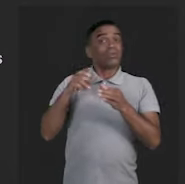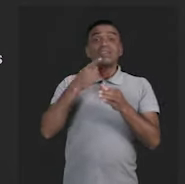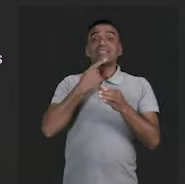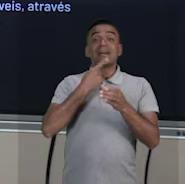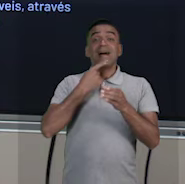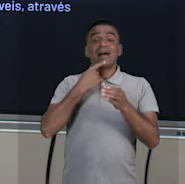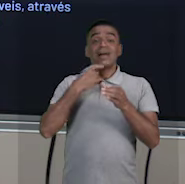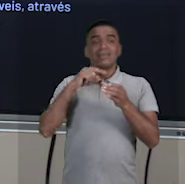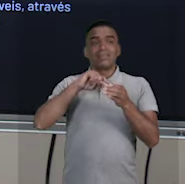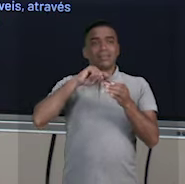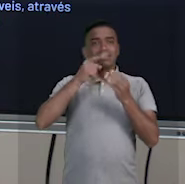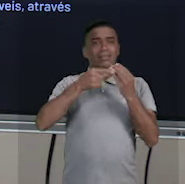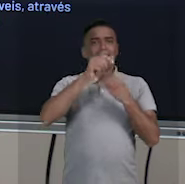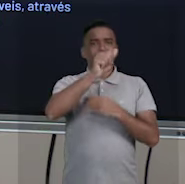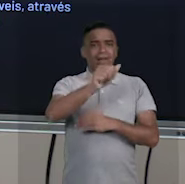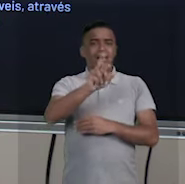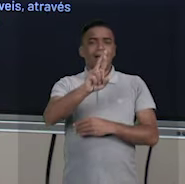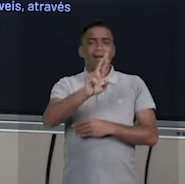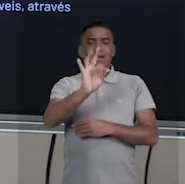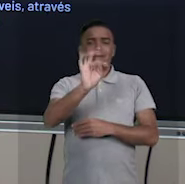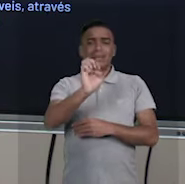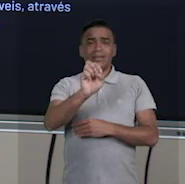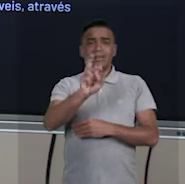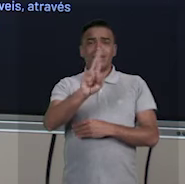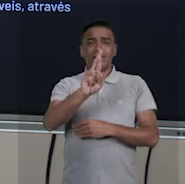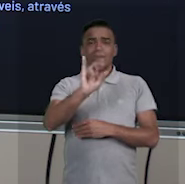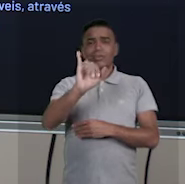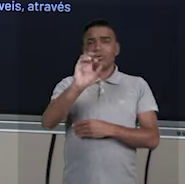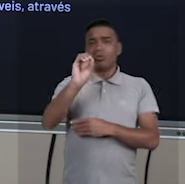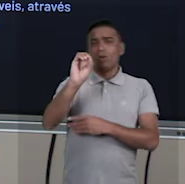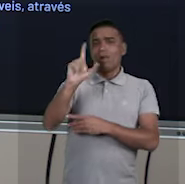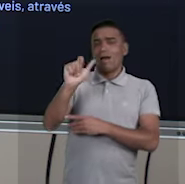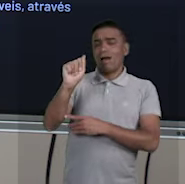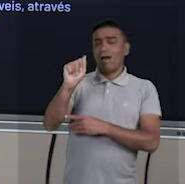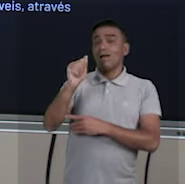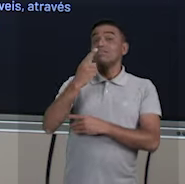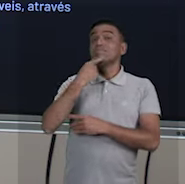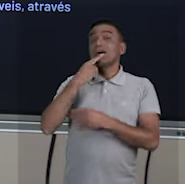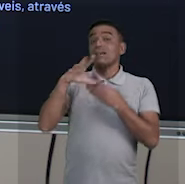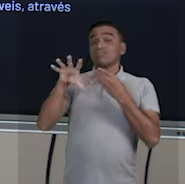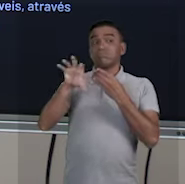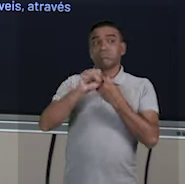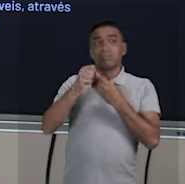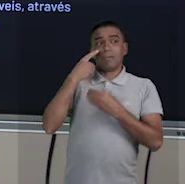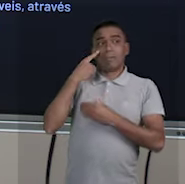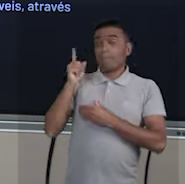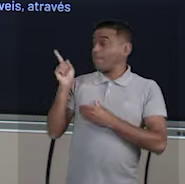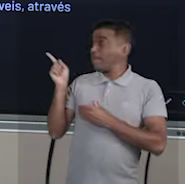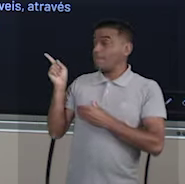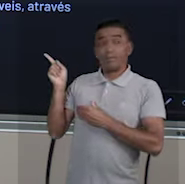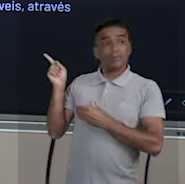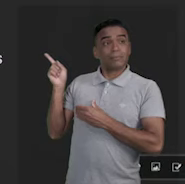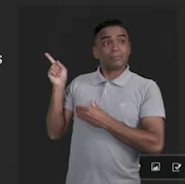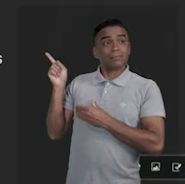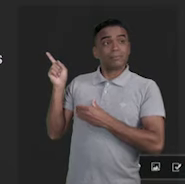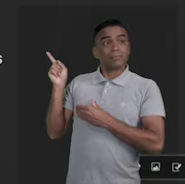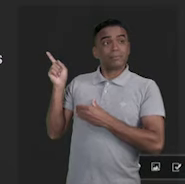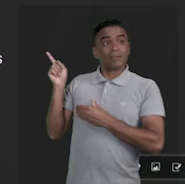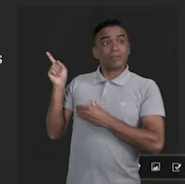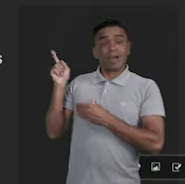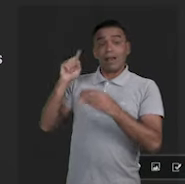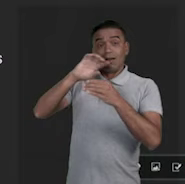verdade, arteríola, né? Porque é o menor calibre. Então, o sangue chegou aqui, ó, por meio das